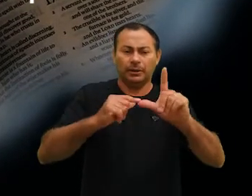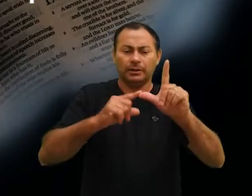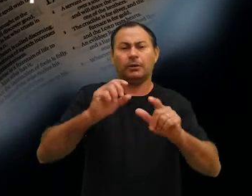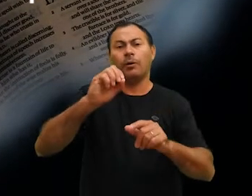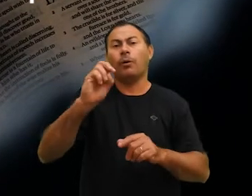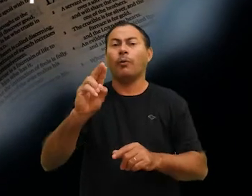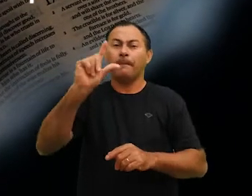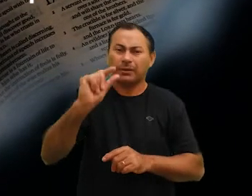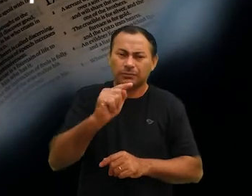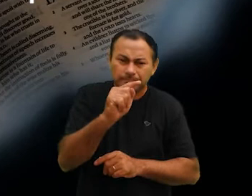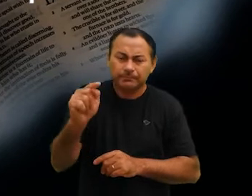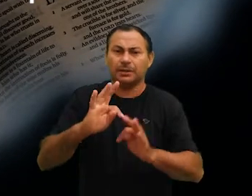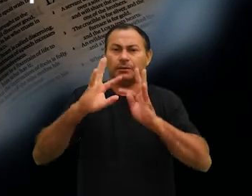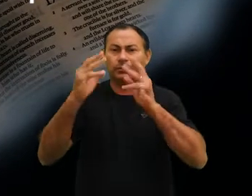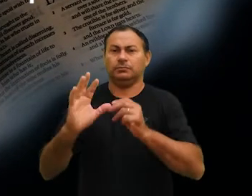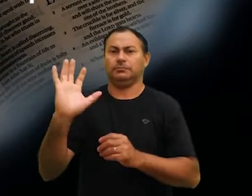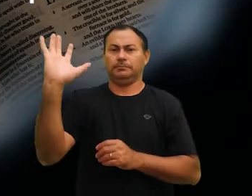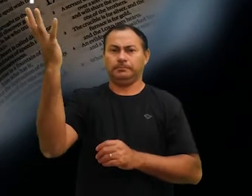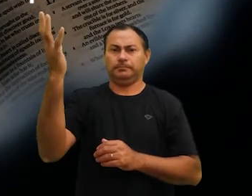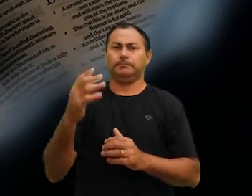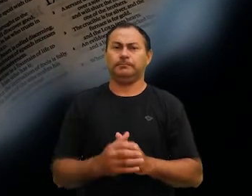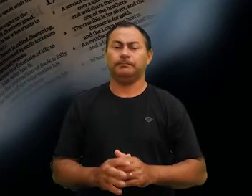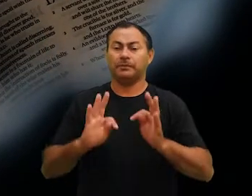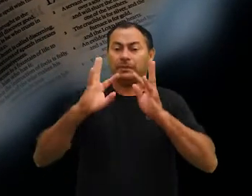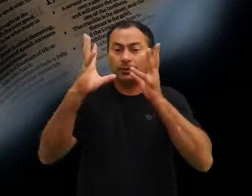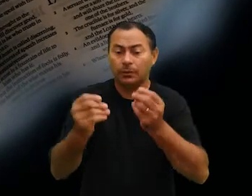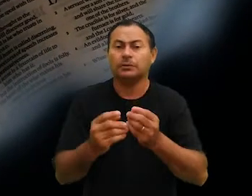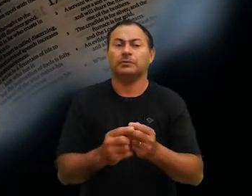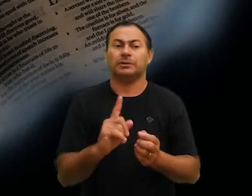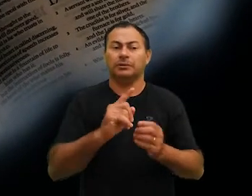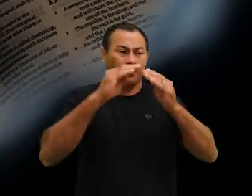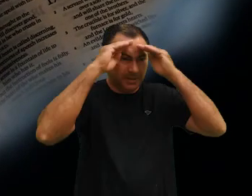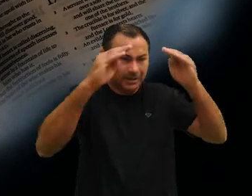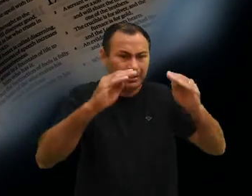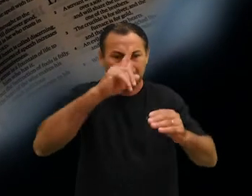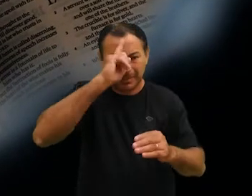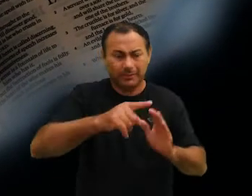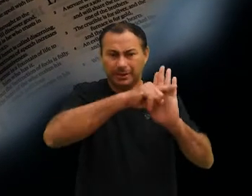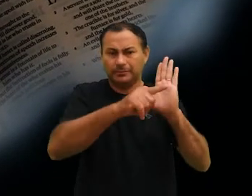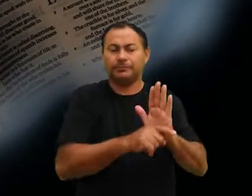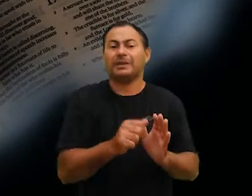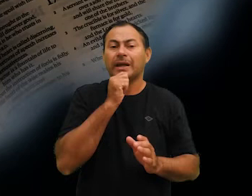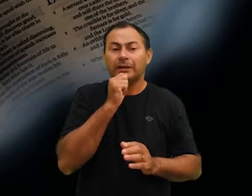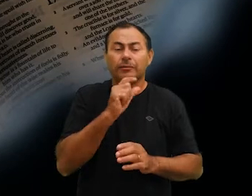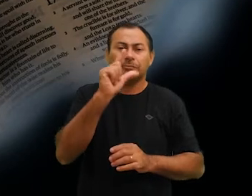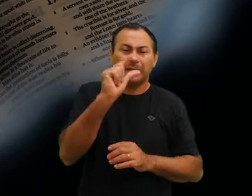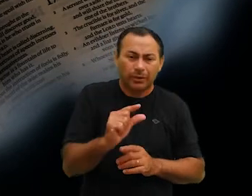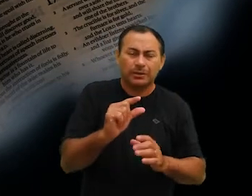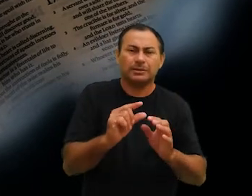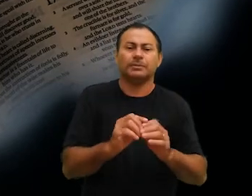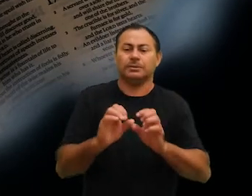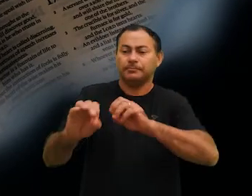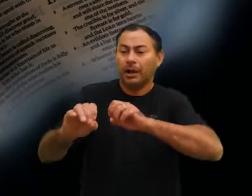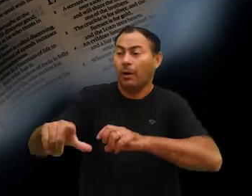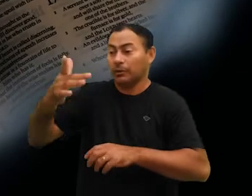letra ou o menor traço, até que tudo se cumpra. Todo aquele que desobedecer a um desses mandamentos, ainda que dos menores,